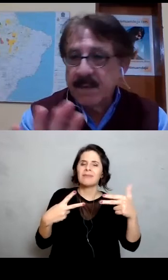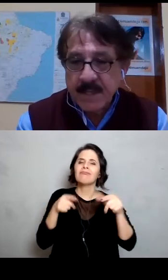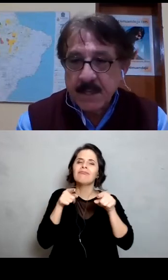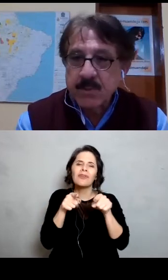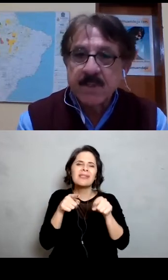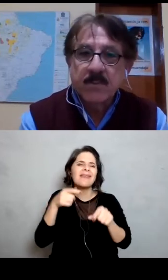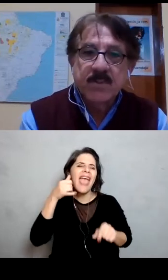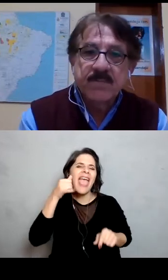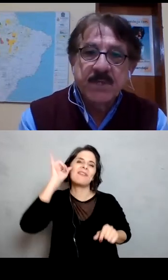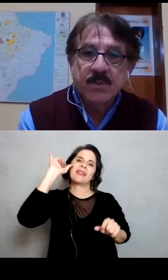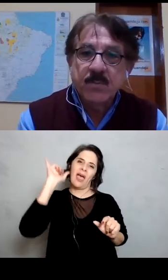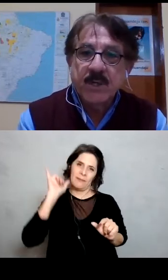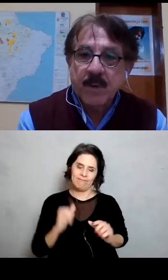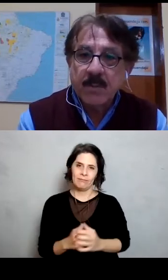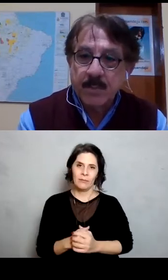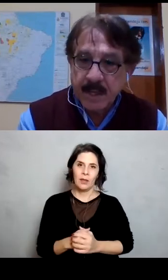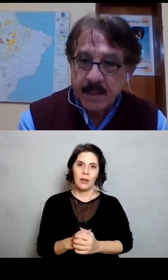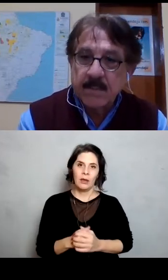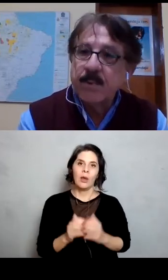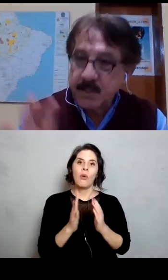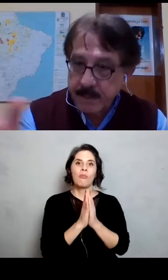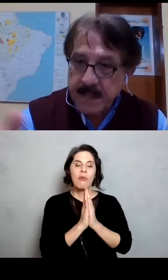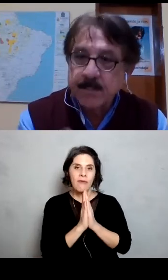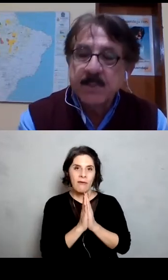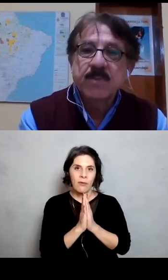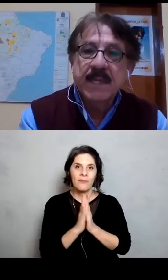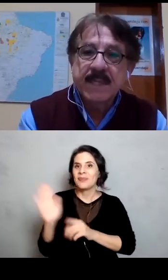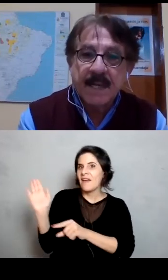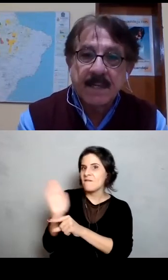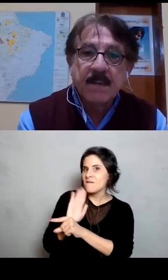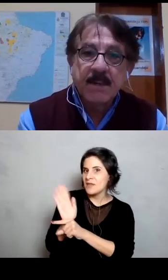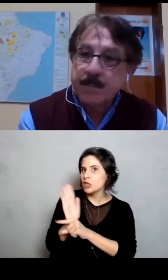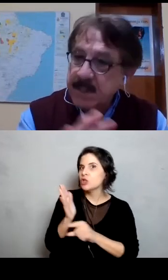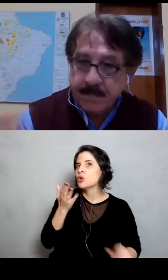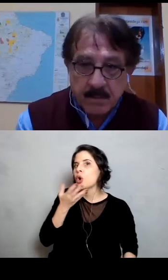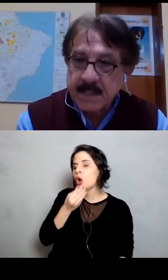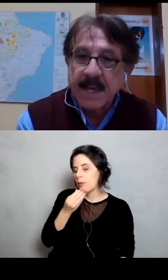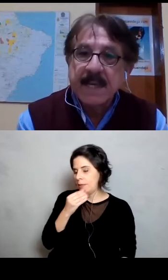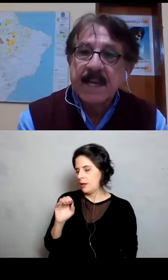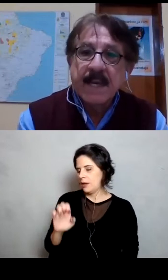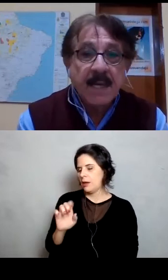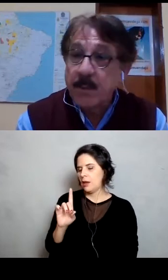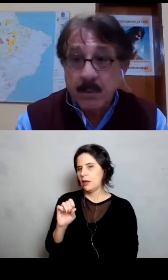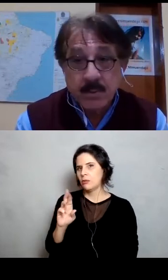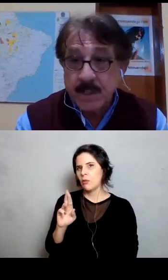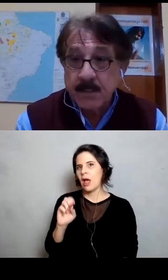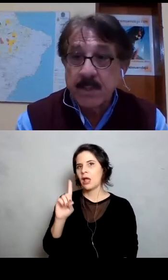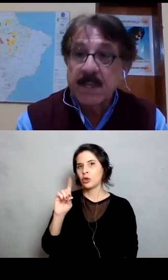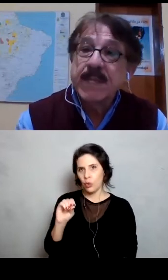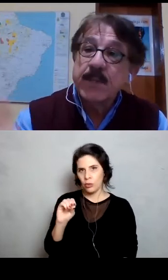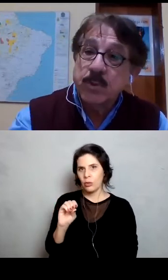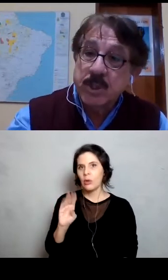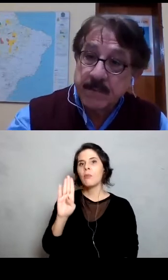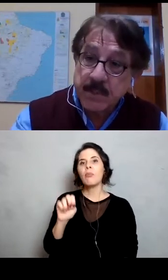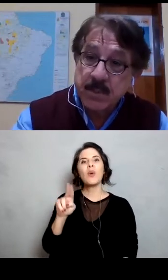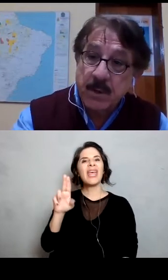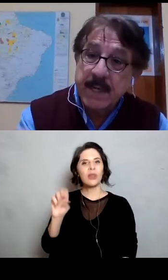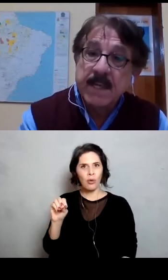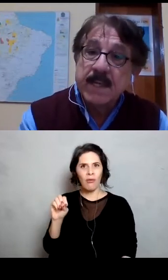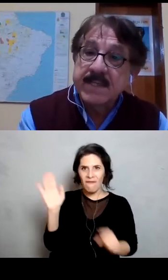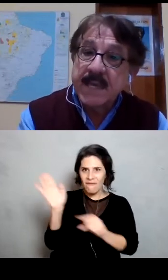entrar agora, no ano que vem, na década internacional das línguas indígenas, definida pela